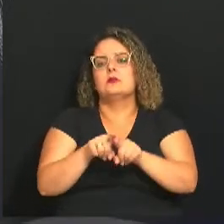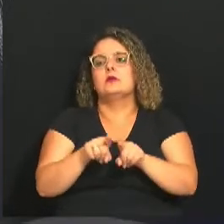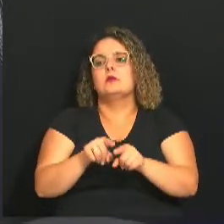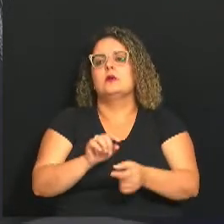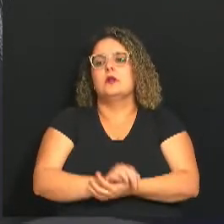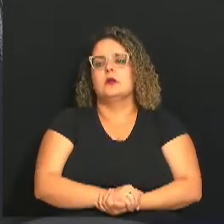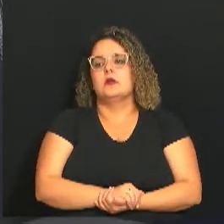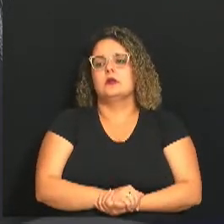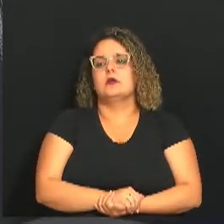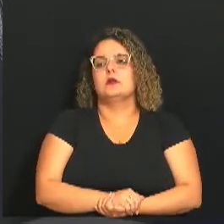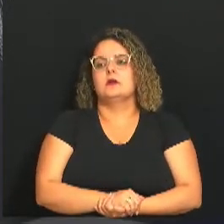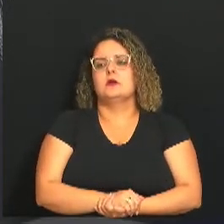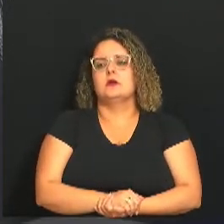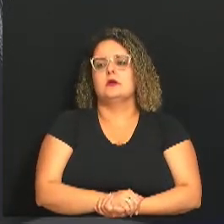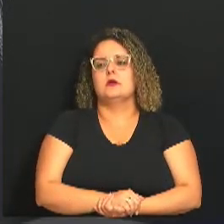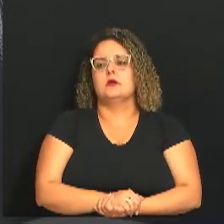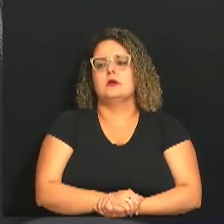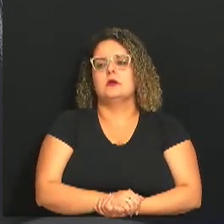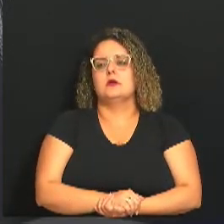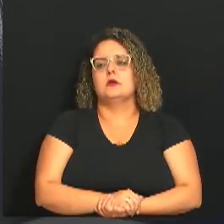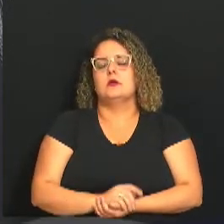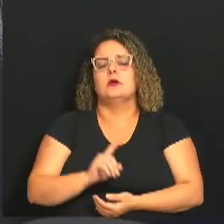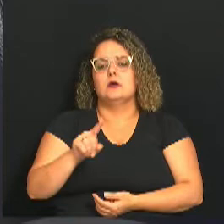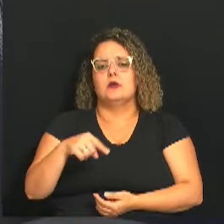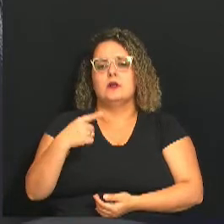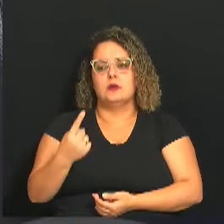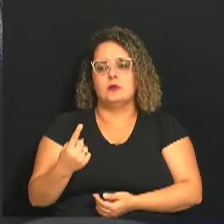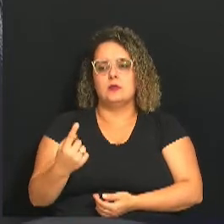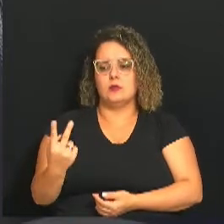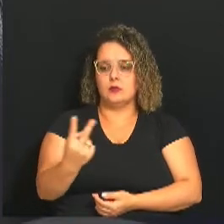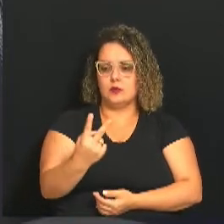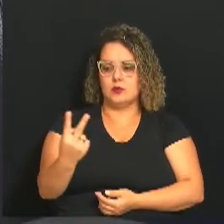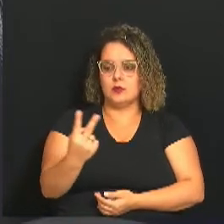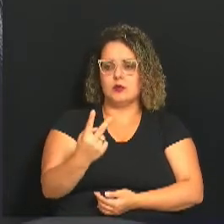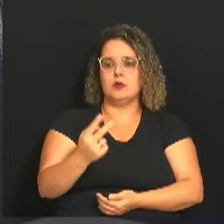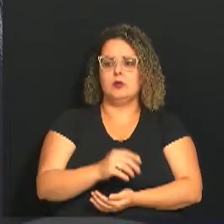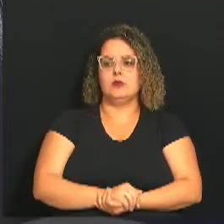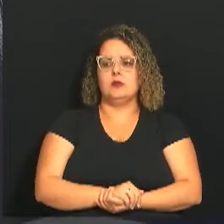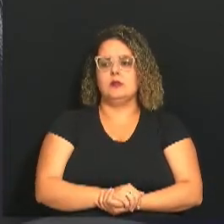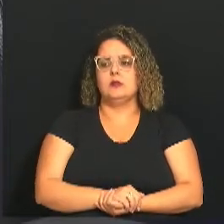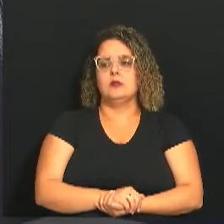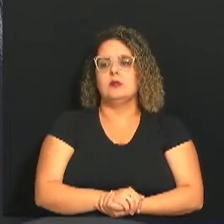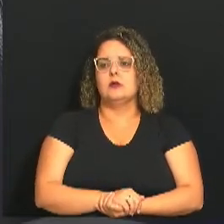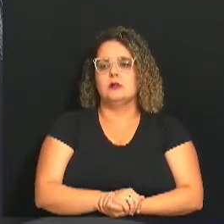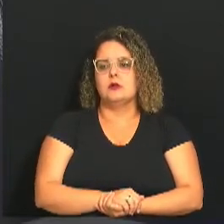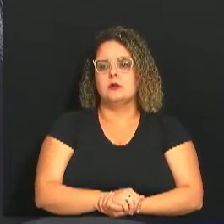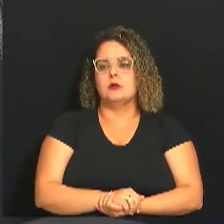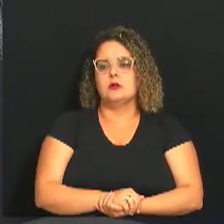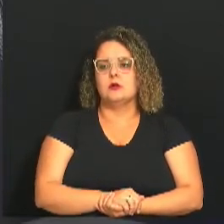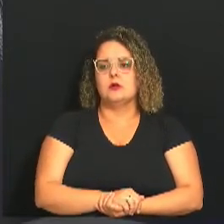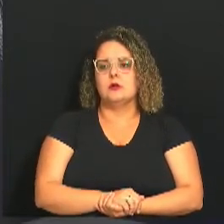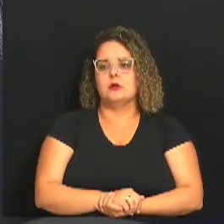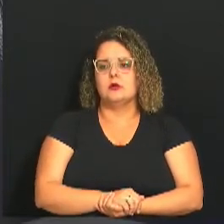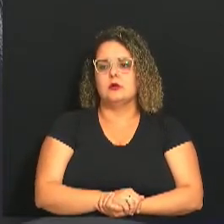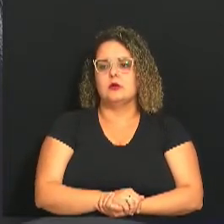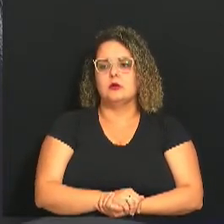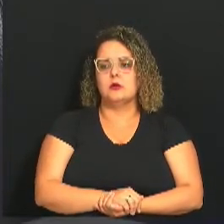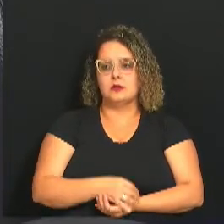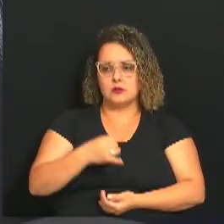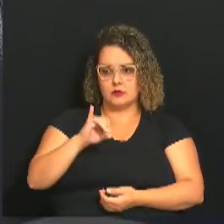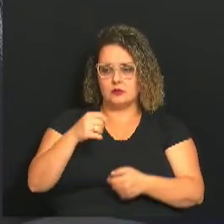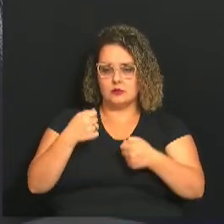eu faria depois ao Bruno e ao próprio Marcelo, Cecílio, caso seja necessário,